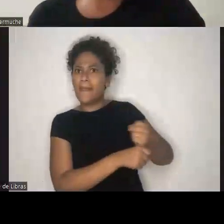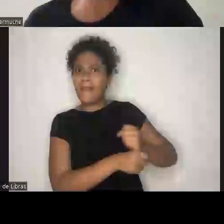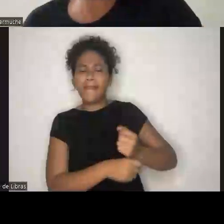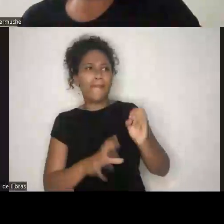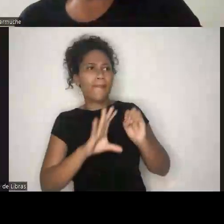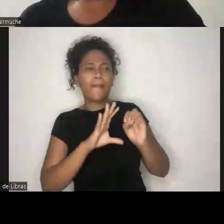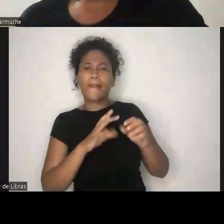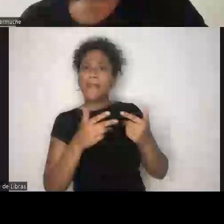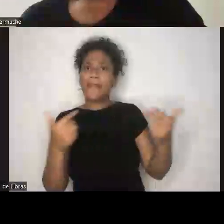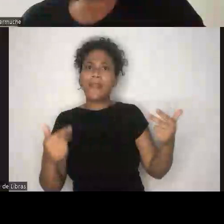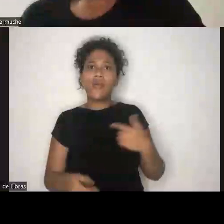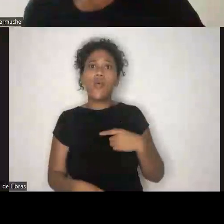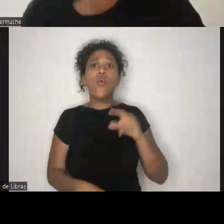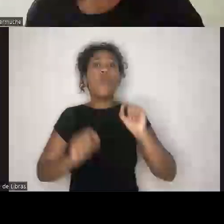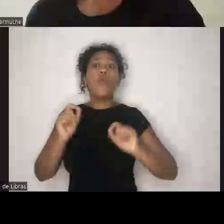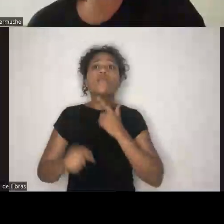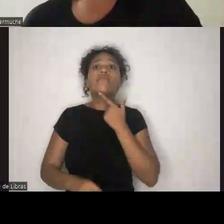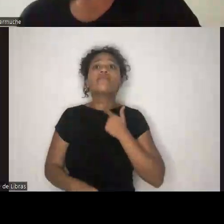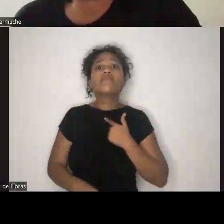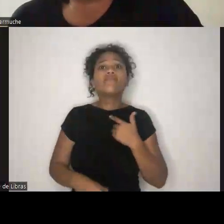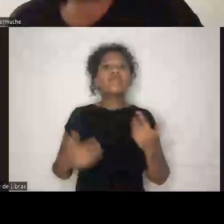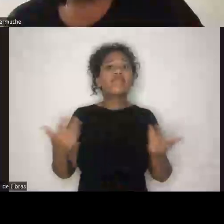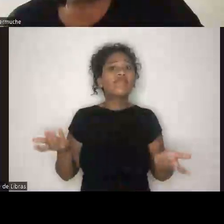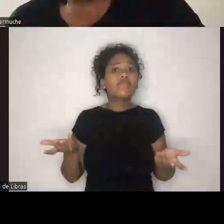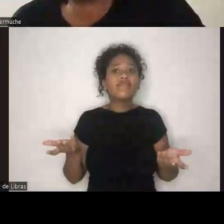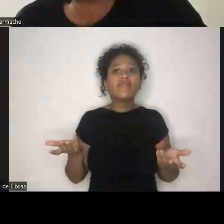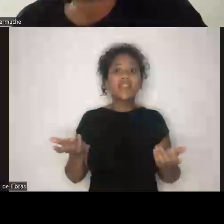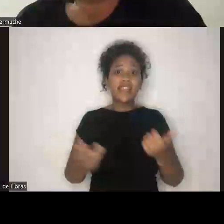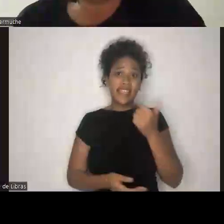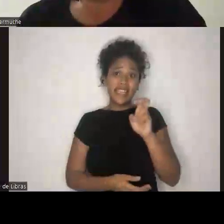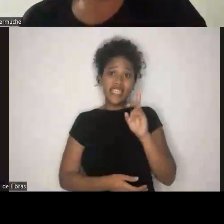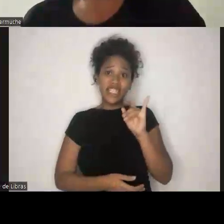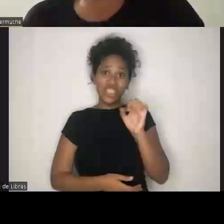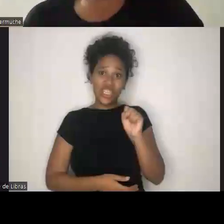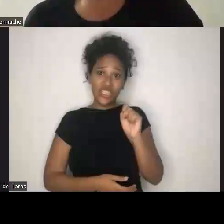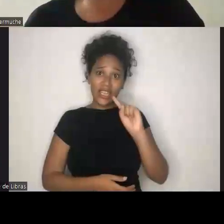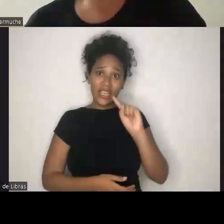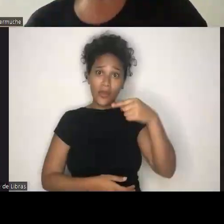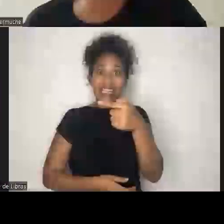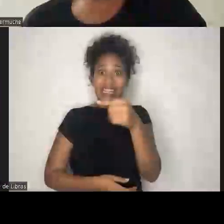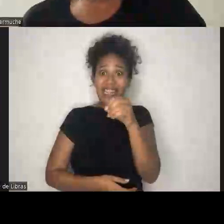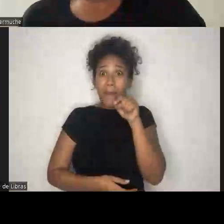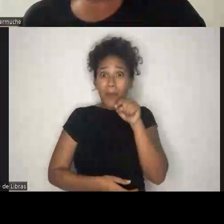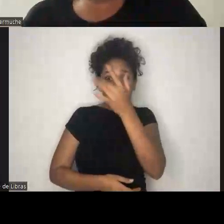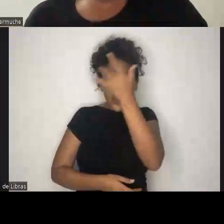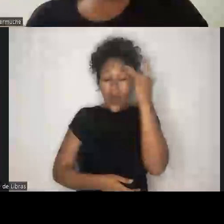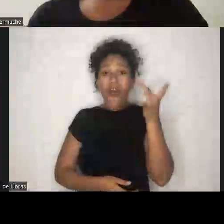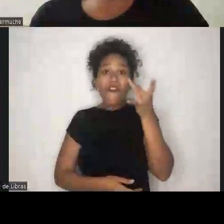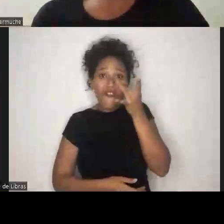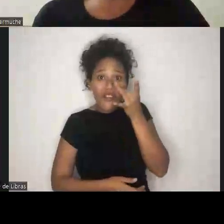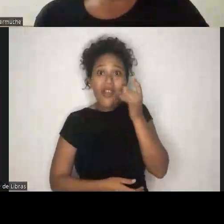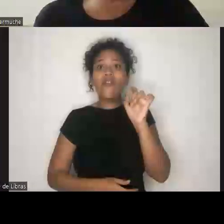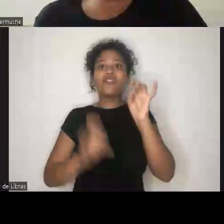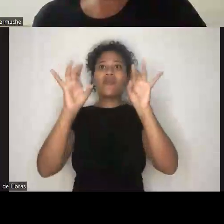o que que eu tava pretendendo fazer e 15 dias depois tinha 70 mil pessoas ao vivo gravando um especial da Globo